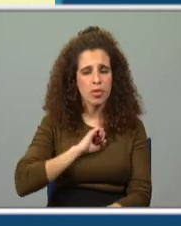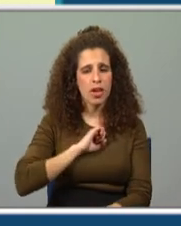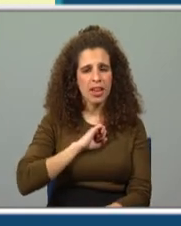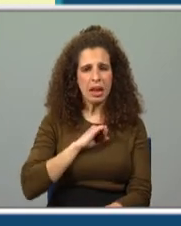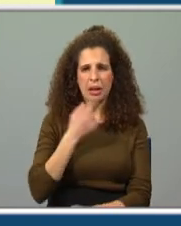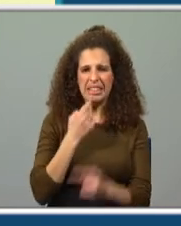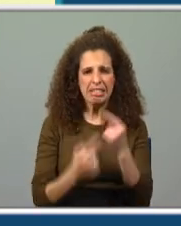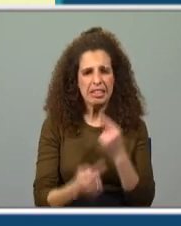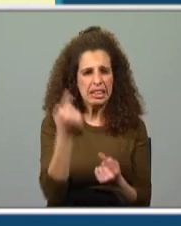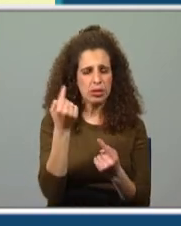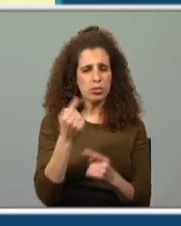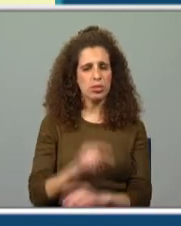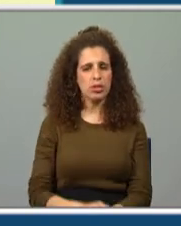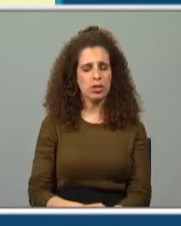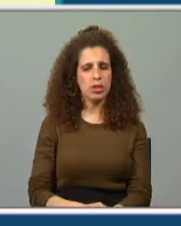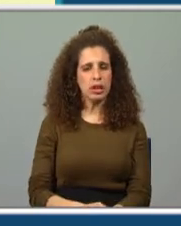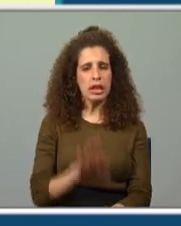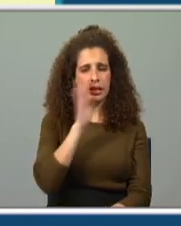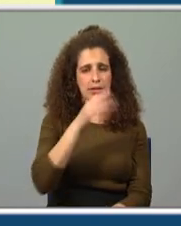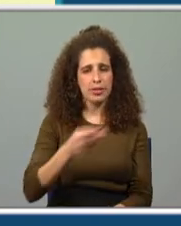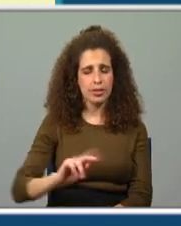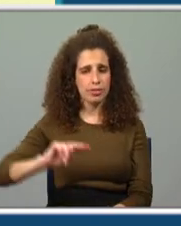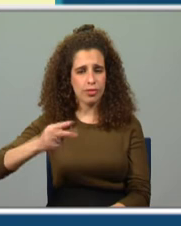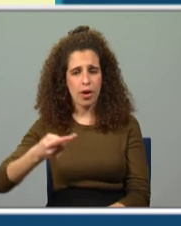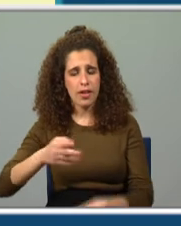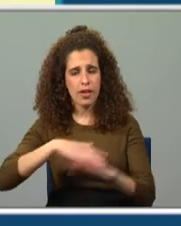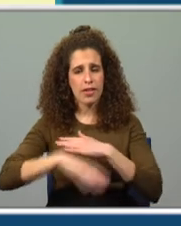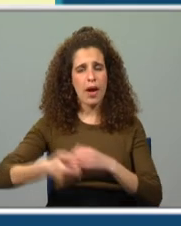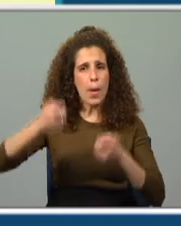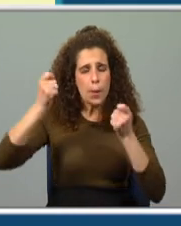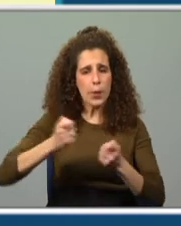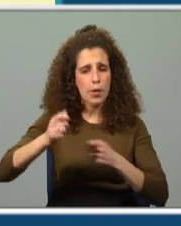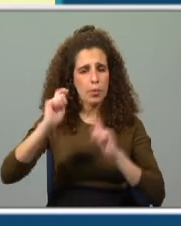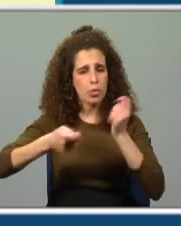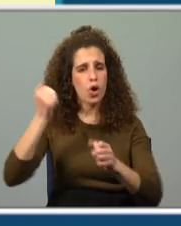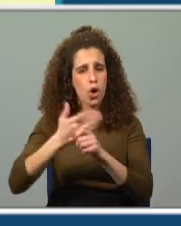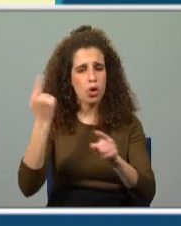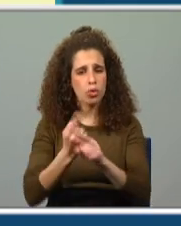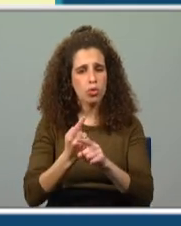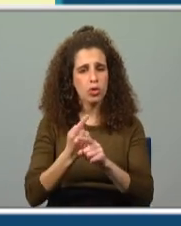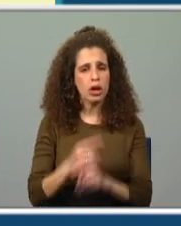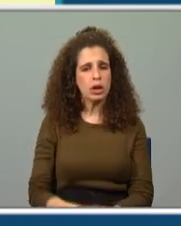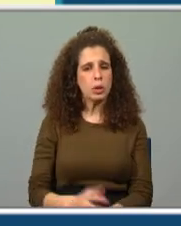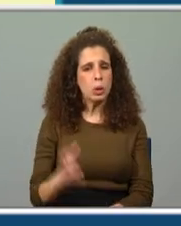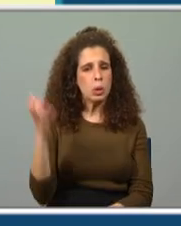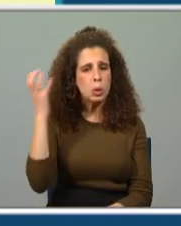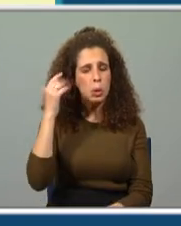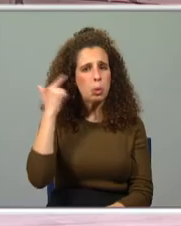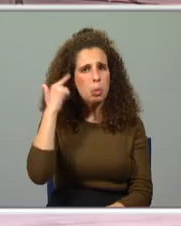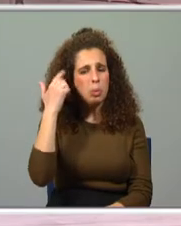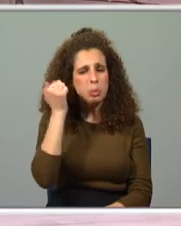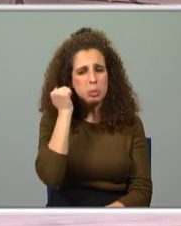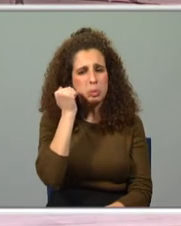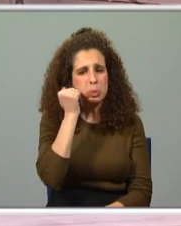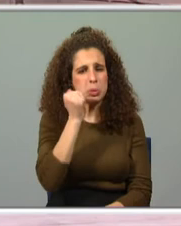tendência esquisita. Se lhe troco as voltas e faço força para tocar outra coisa, ganho uma dor nos ouvidos que não queres saber.